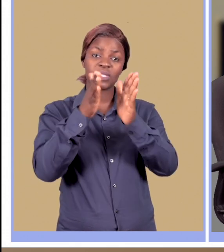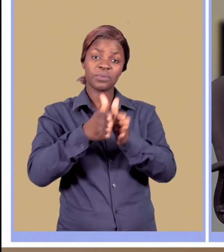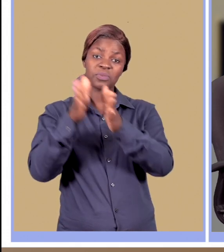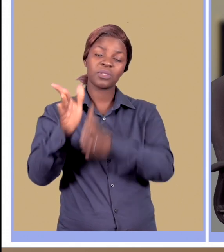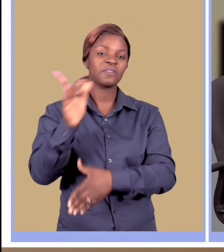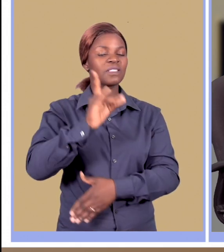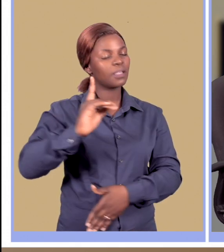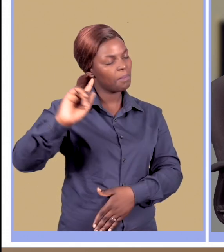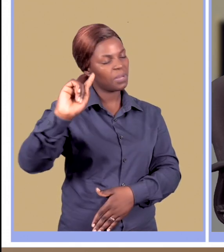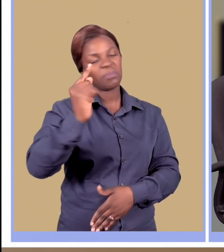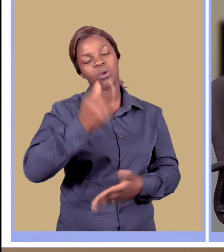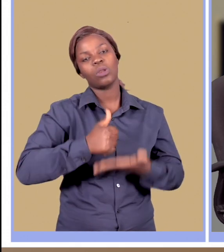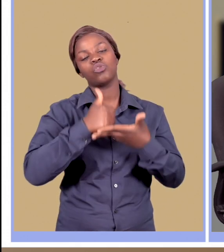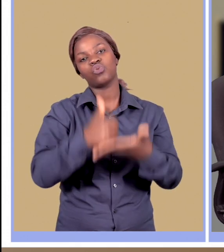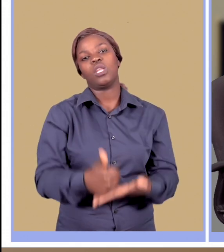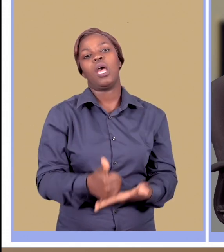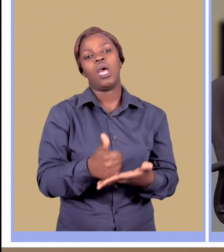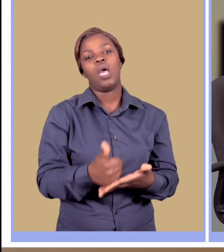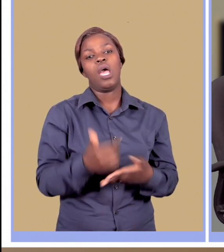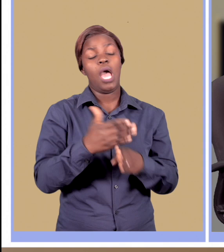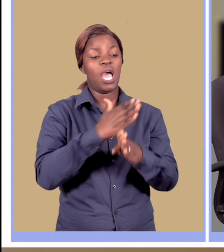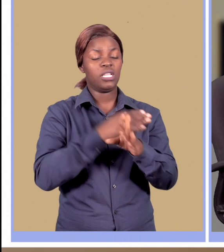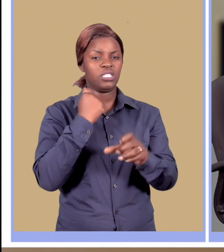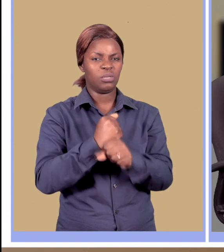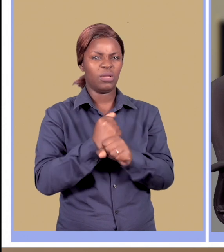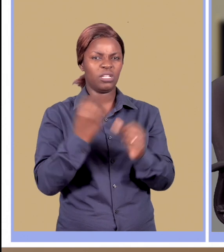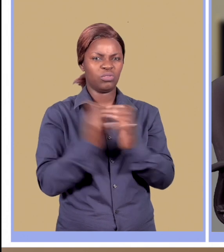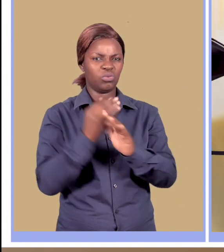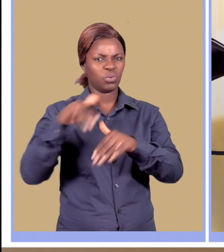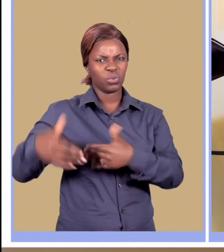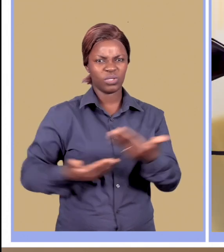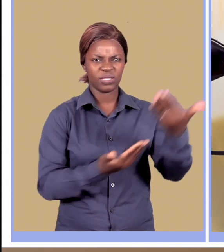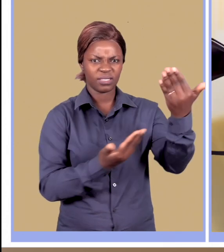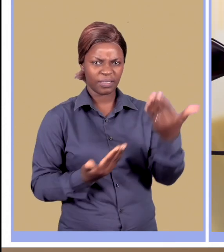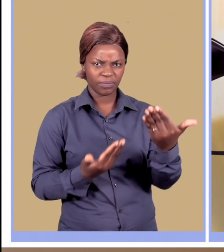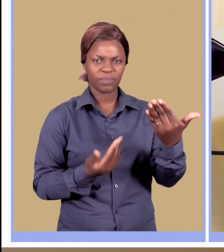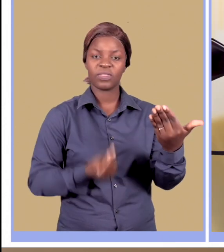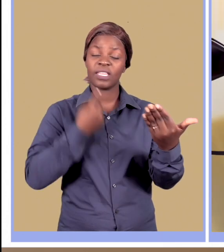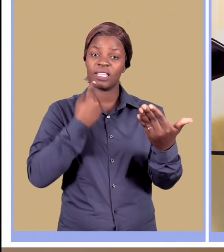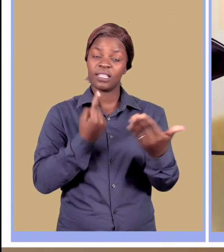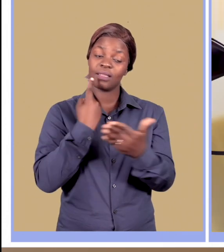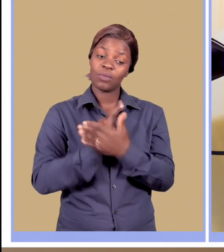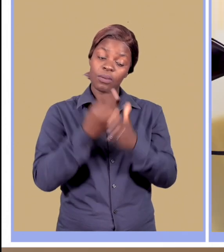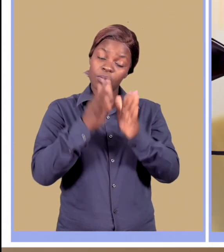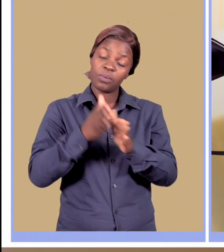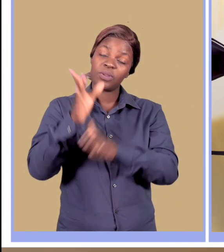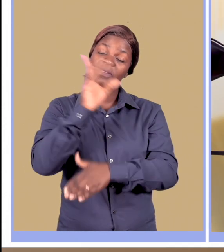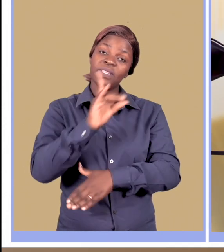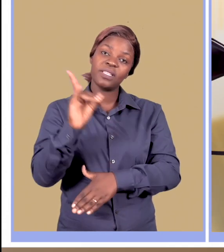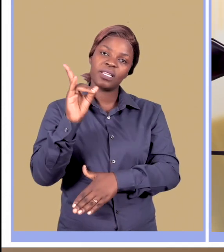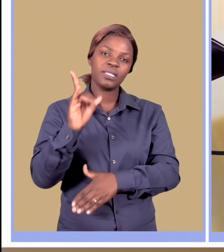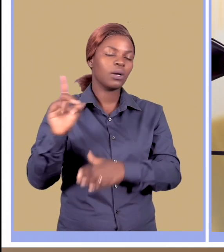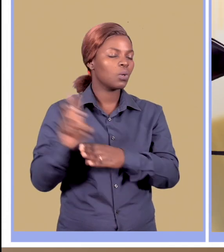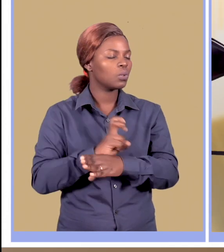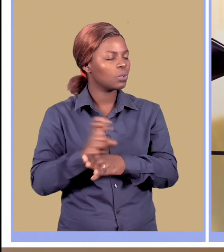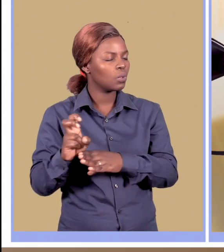considerar como prioridade, trabalhando com o Unicef na altura, de que as pessoas com deficiência merecem um atendimento e